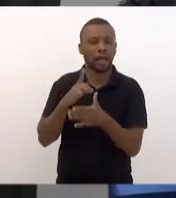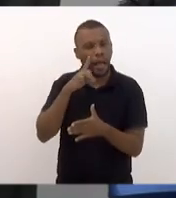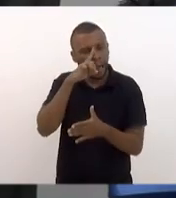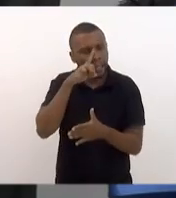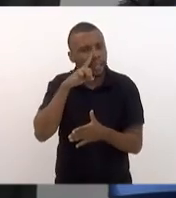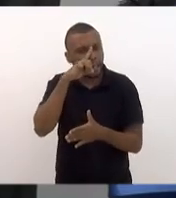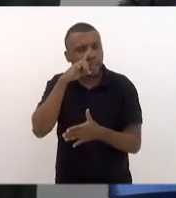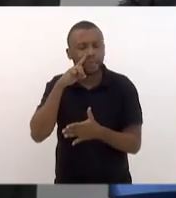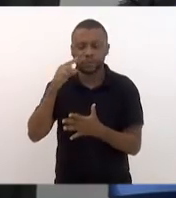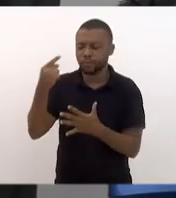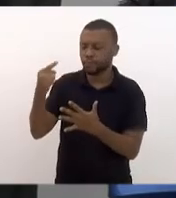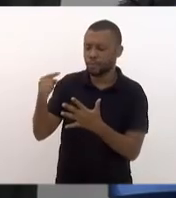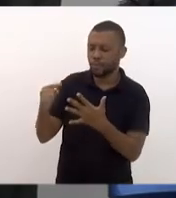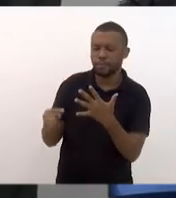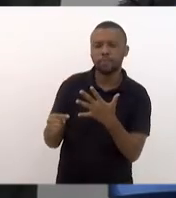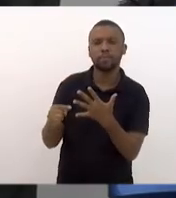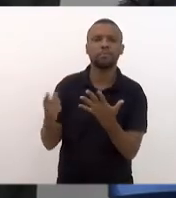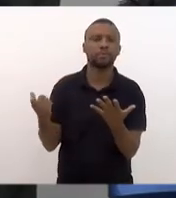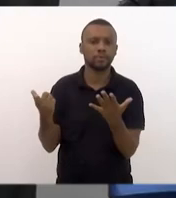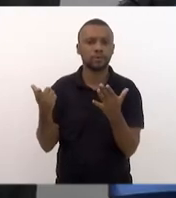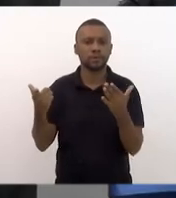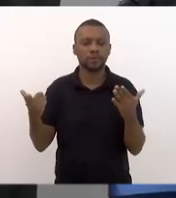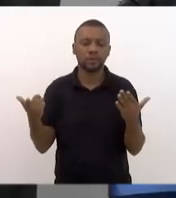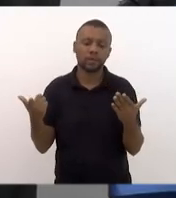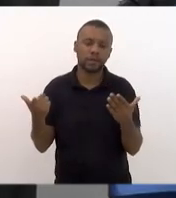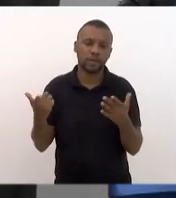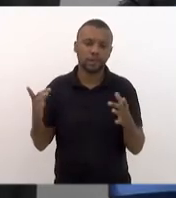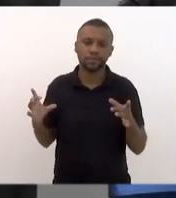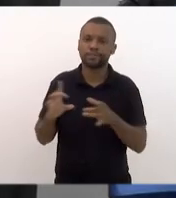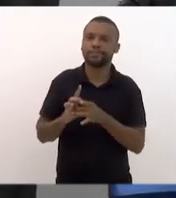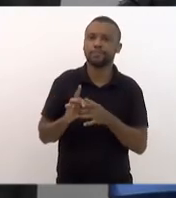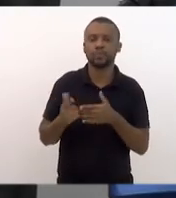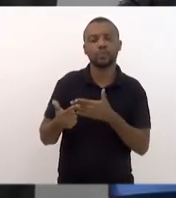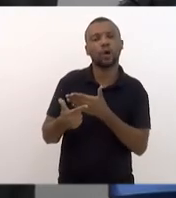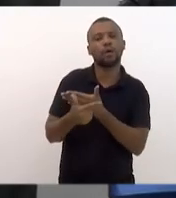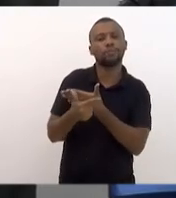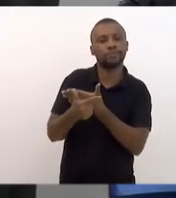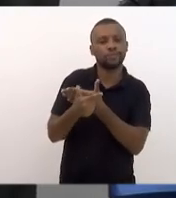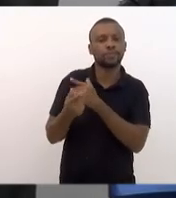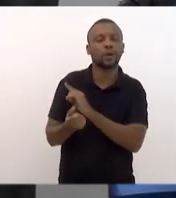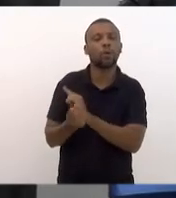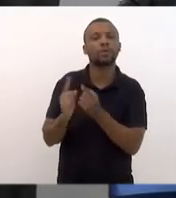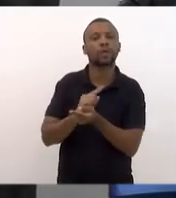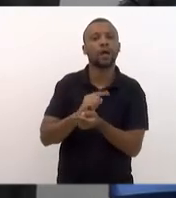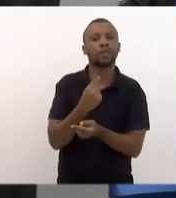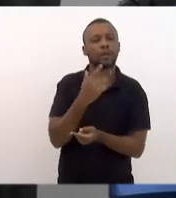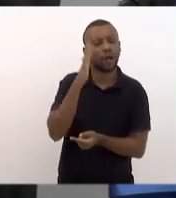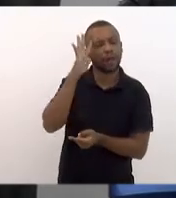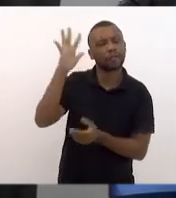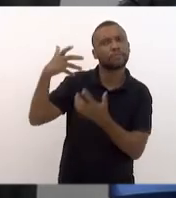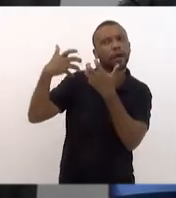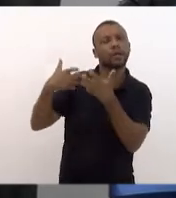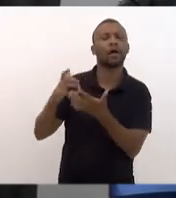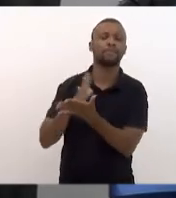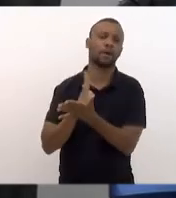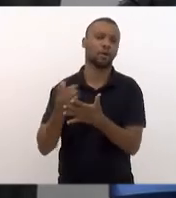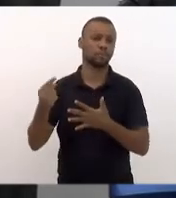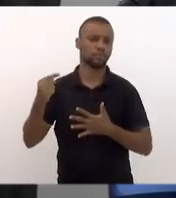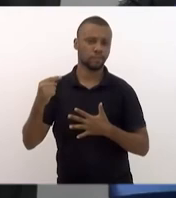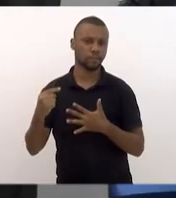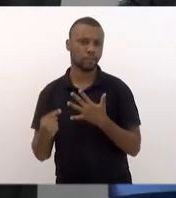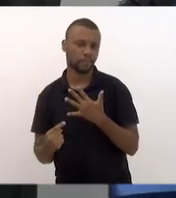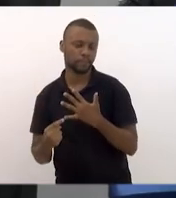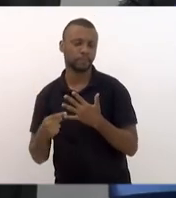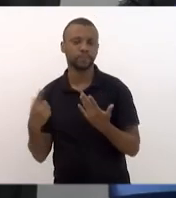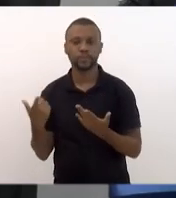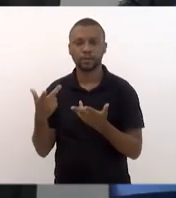enfim, em parte cumprindo o papel que é talvez o contrário do que se imaginava em alguns aspectos. Então, assim, e uma